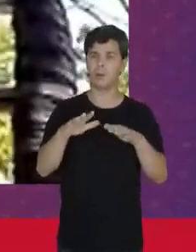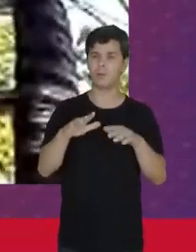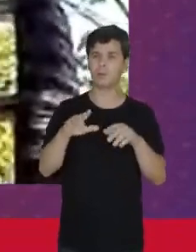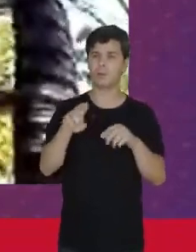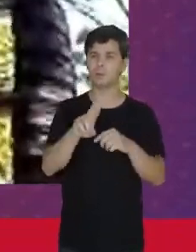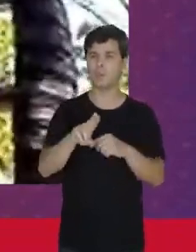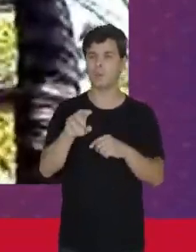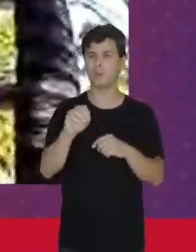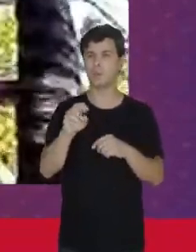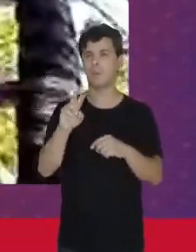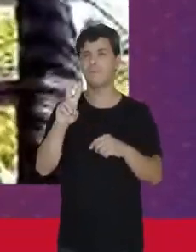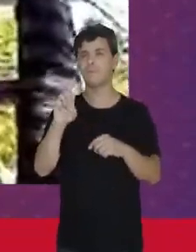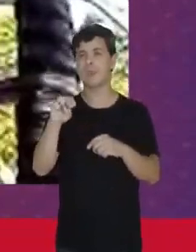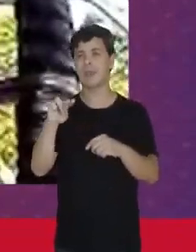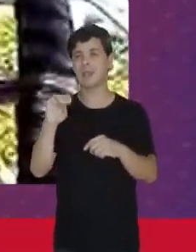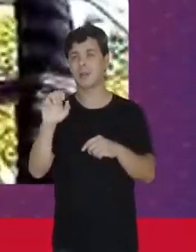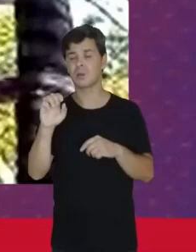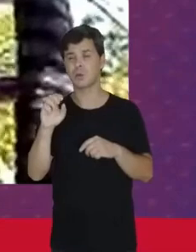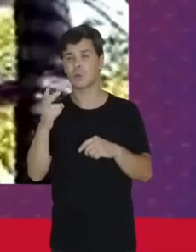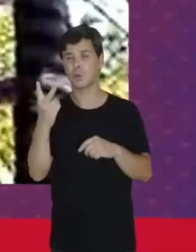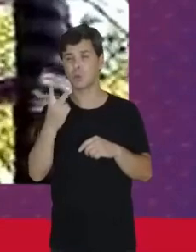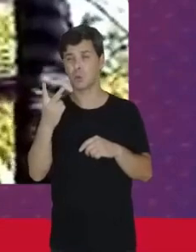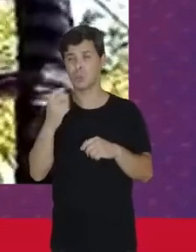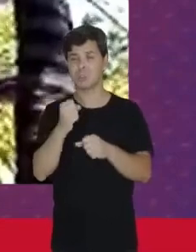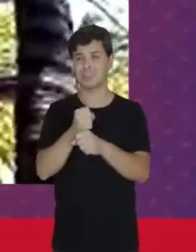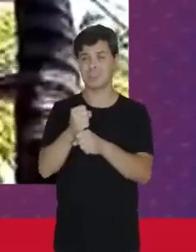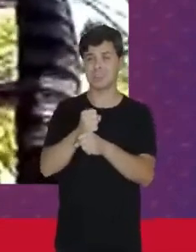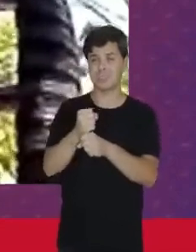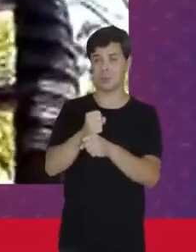A gente levou 2 anos